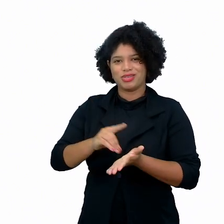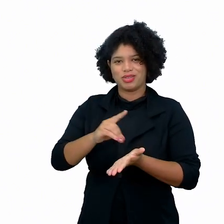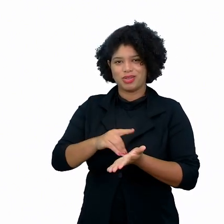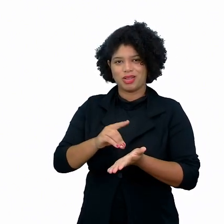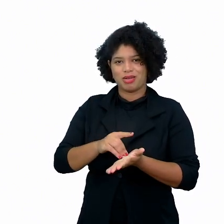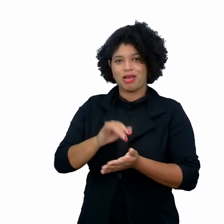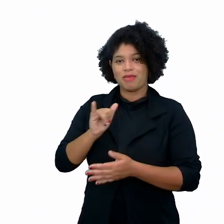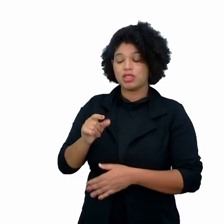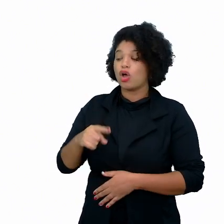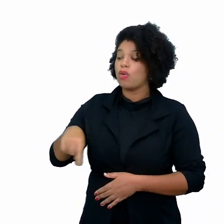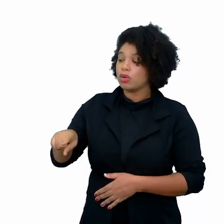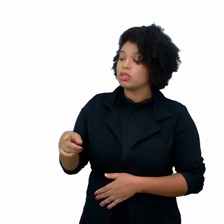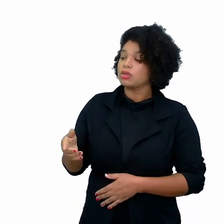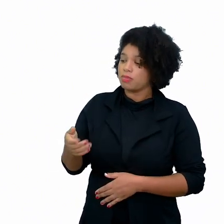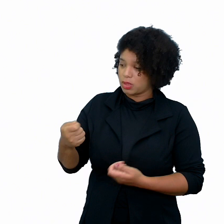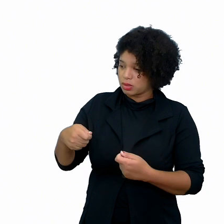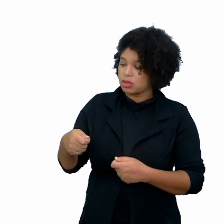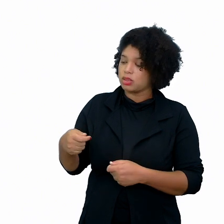as aulas.